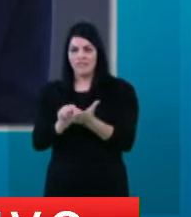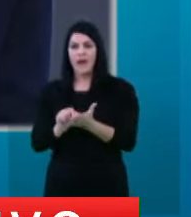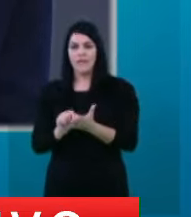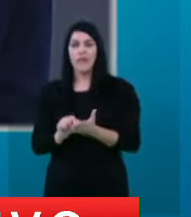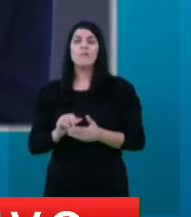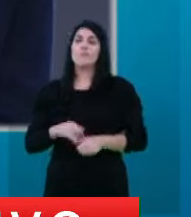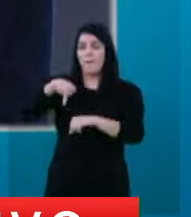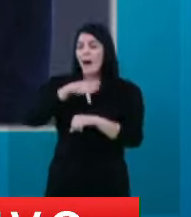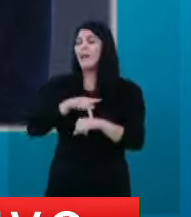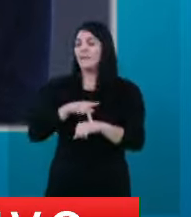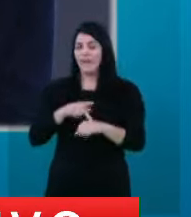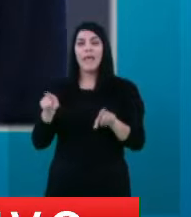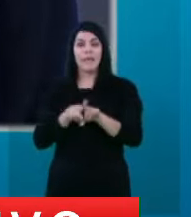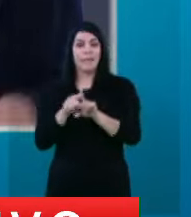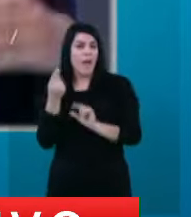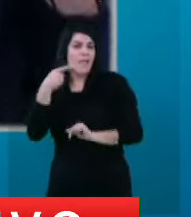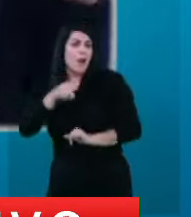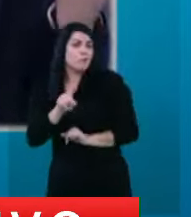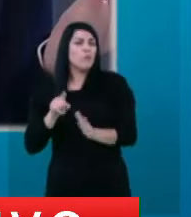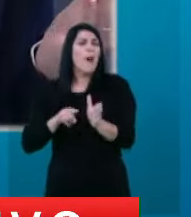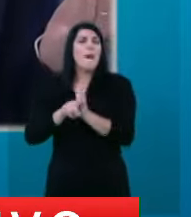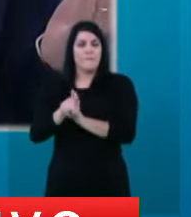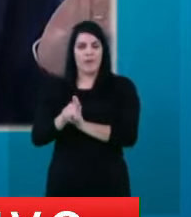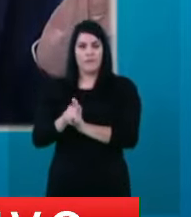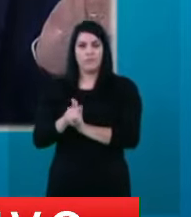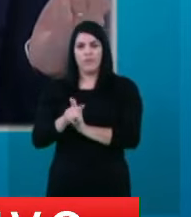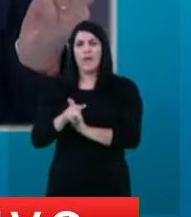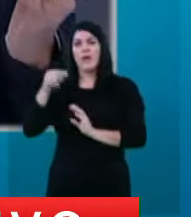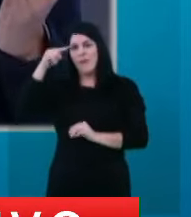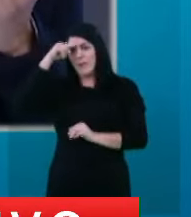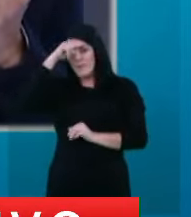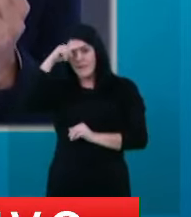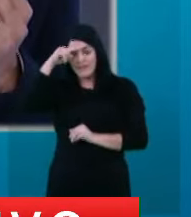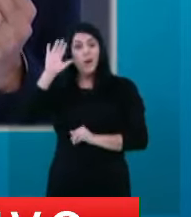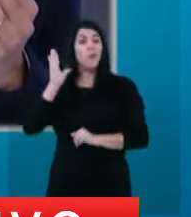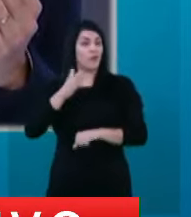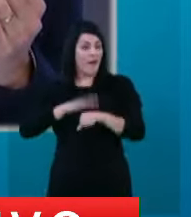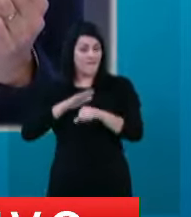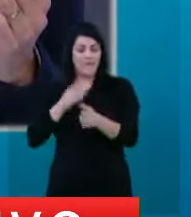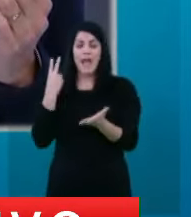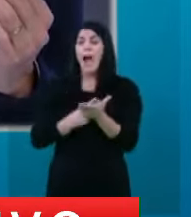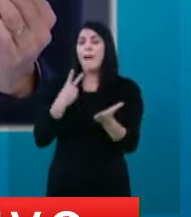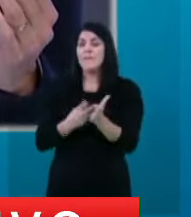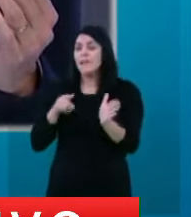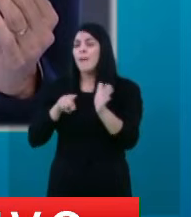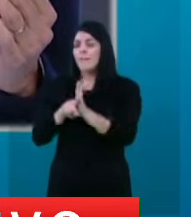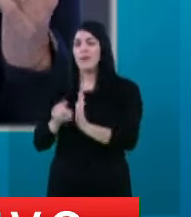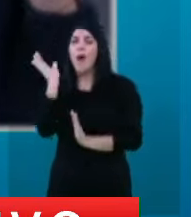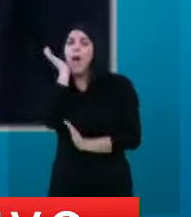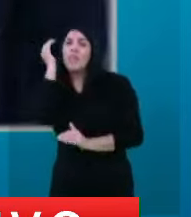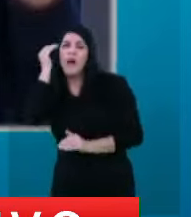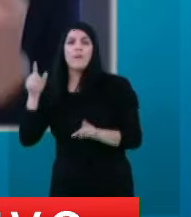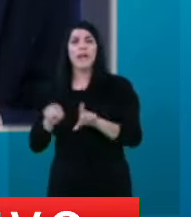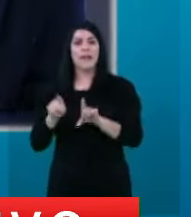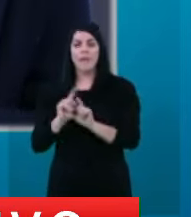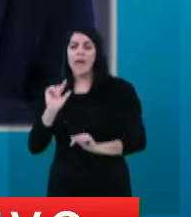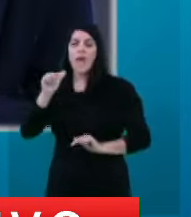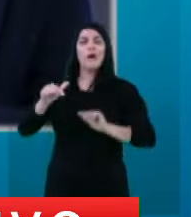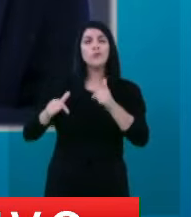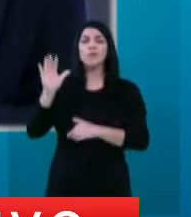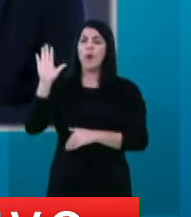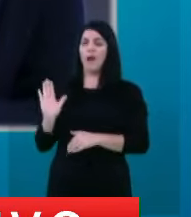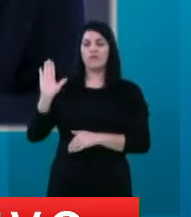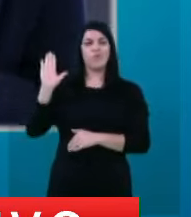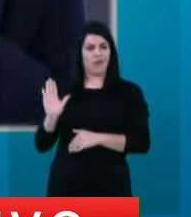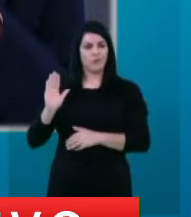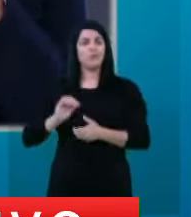acusações vindas de Pablo Marçal Guilherme boulos tentou também ah ser mais propositivo Manteve aquela estratégia de